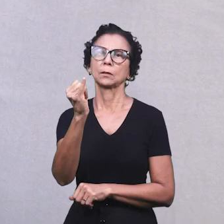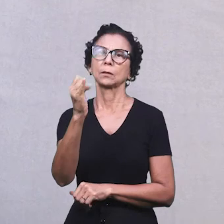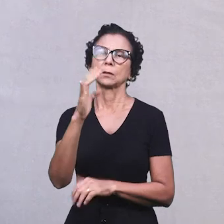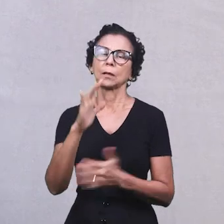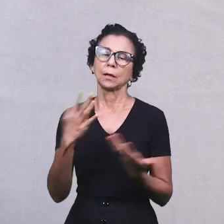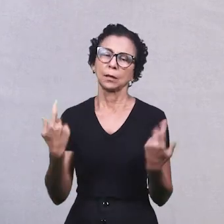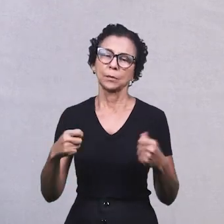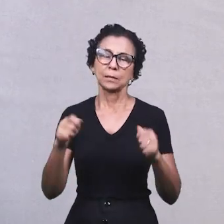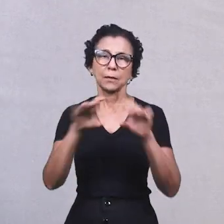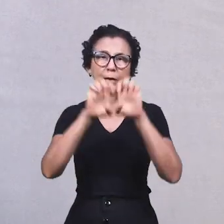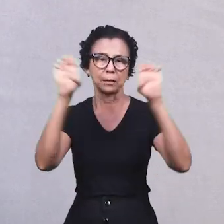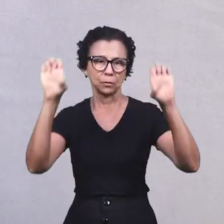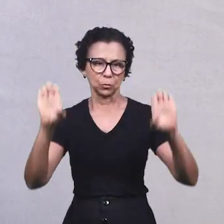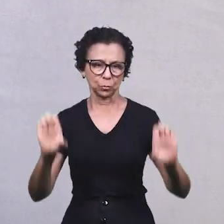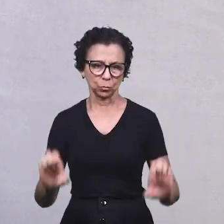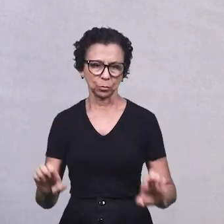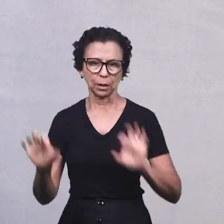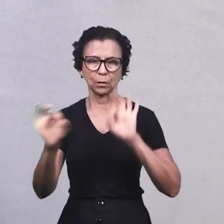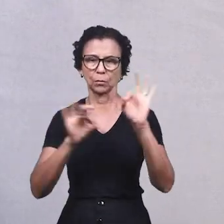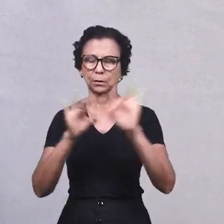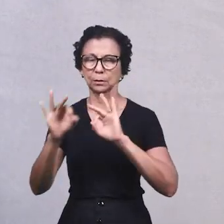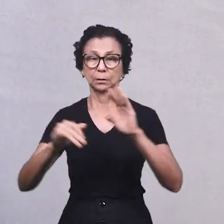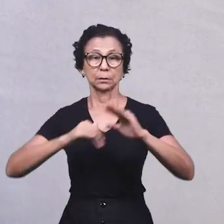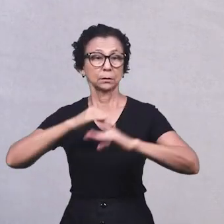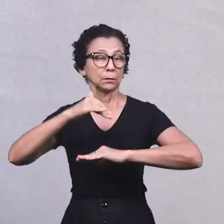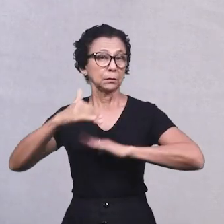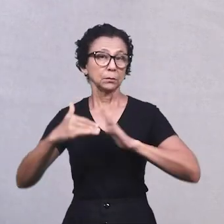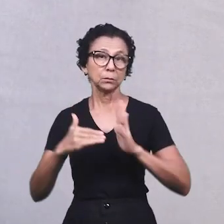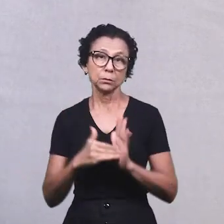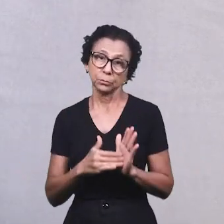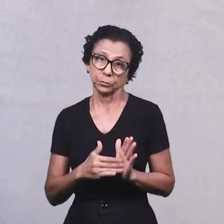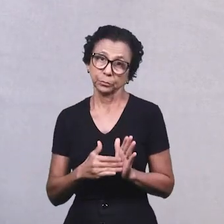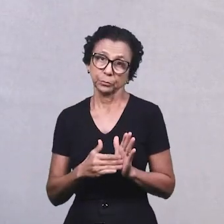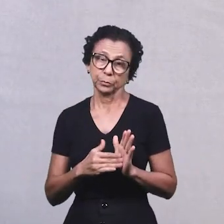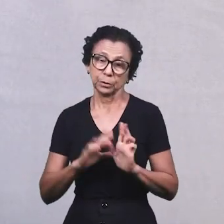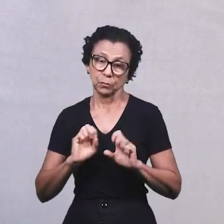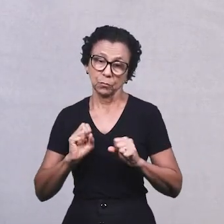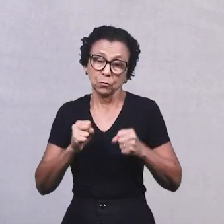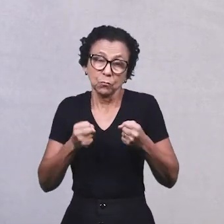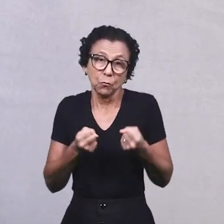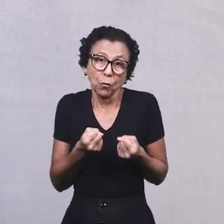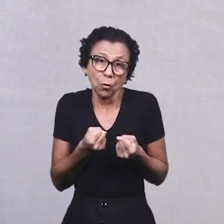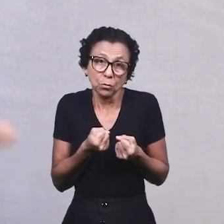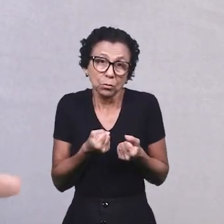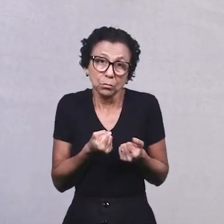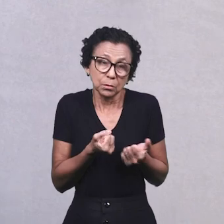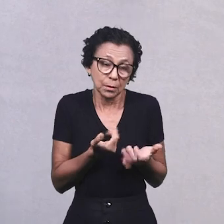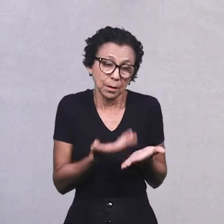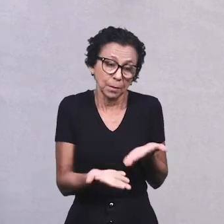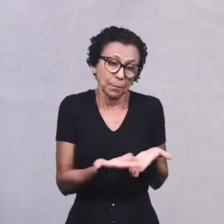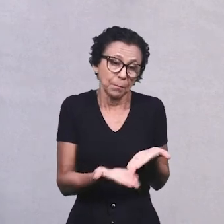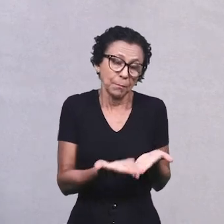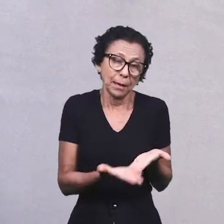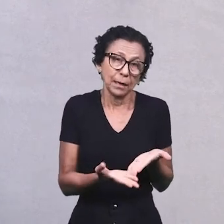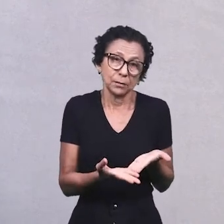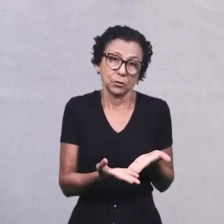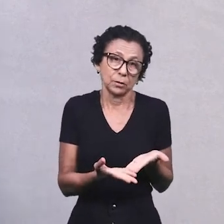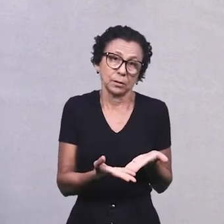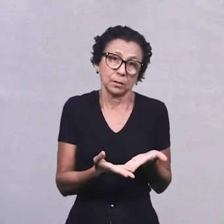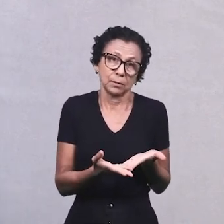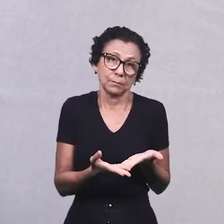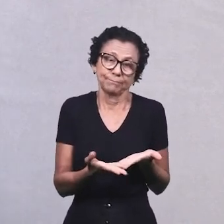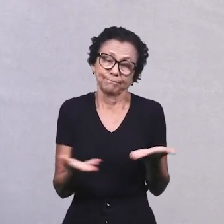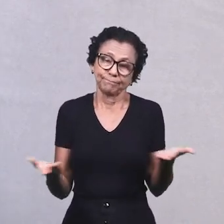estruturar tudo isso, né? Porque senão todo esse trabalho, todo esse esforço, ele se perde se não houver